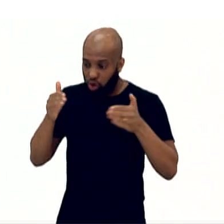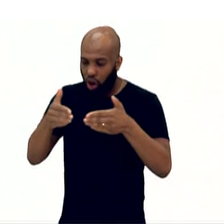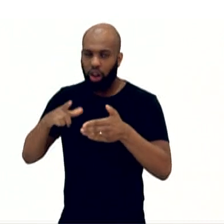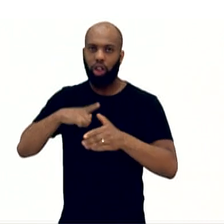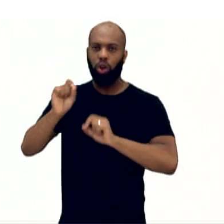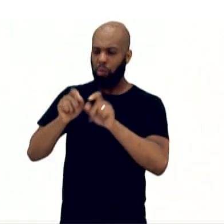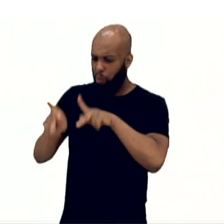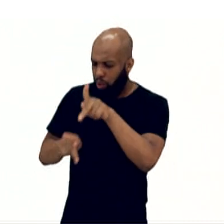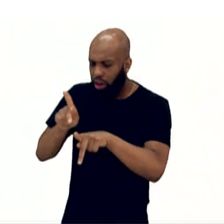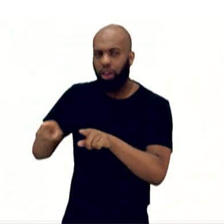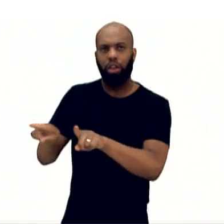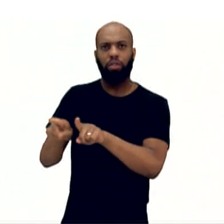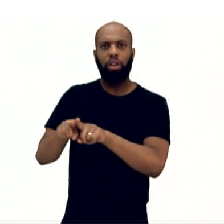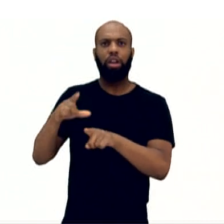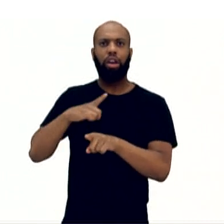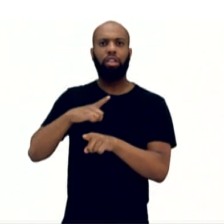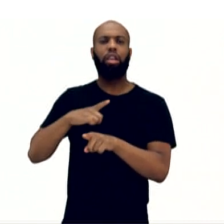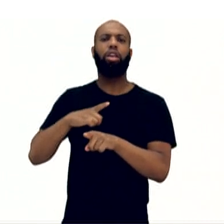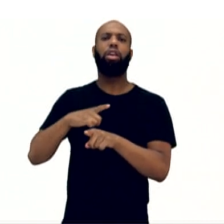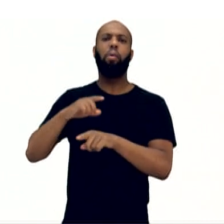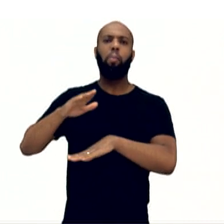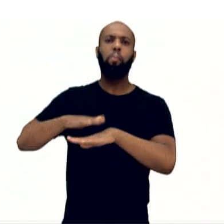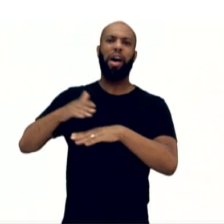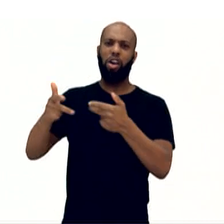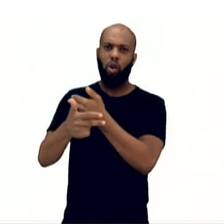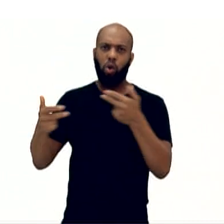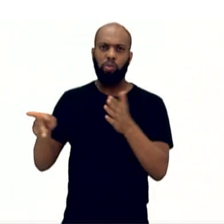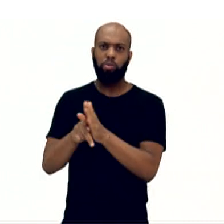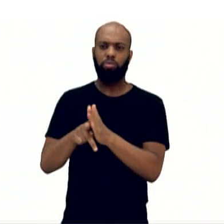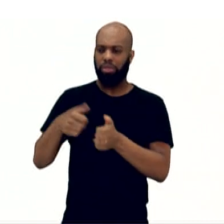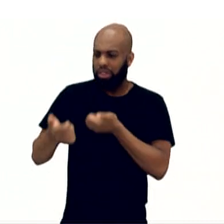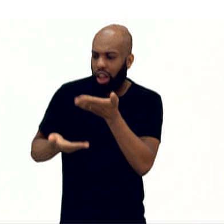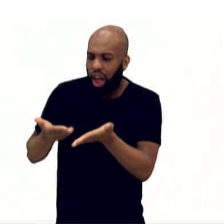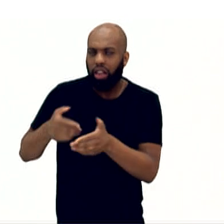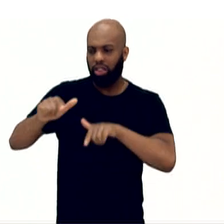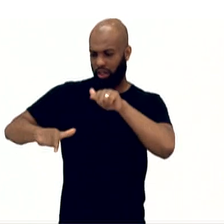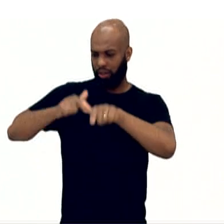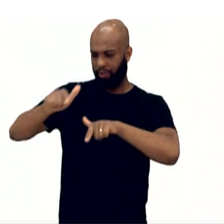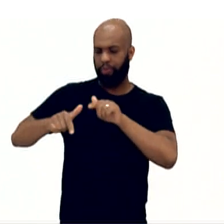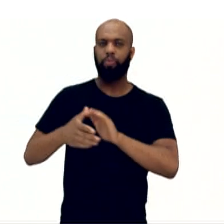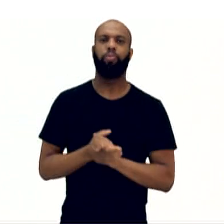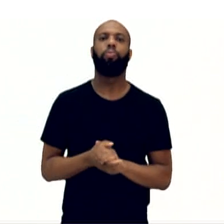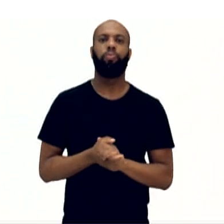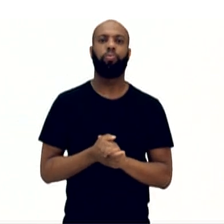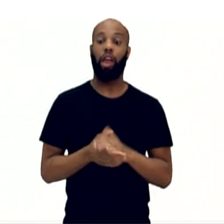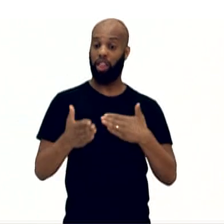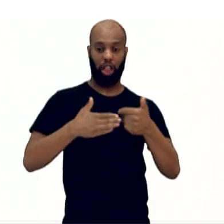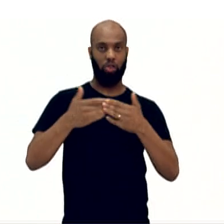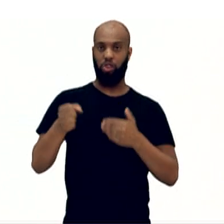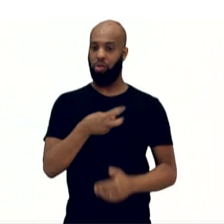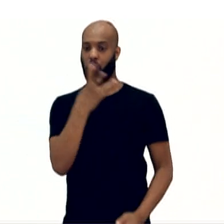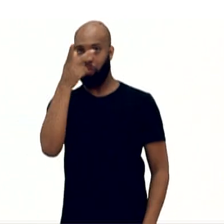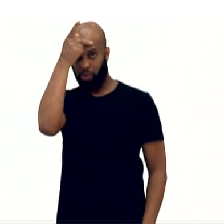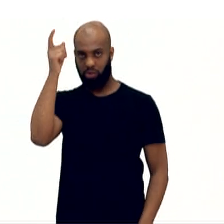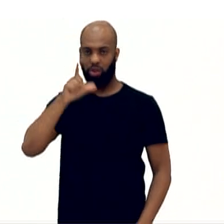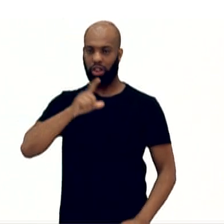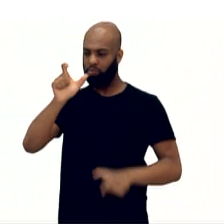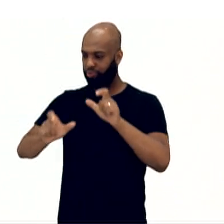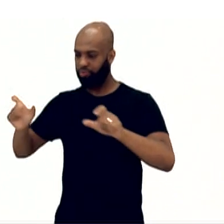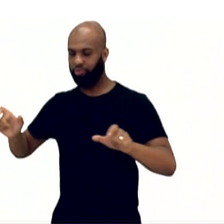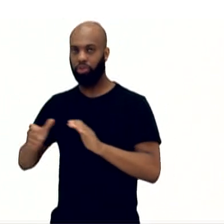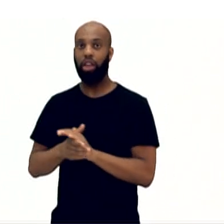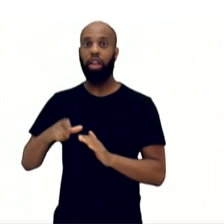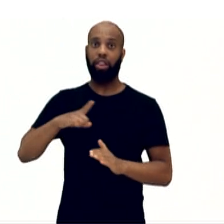população, onde nós vamos ter a maior disponibilidade de produtos e serviços, independente do número de habitantes. Então,